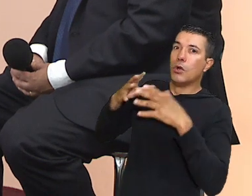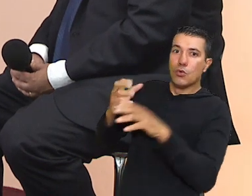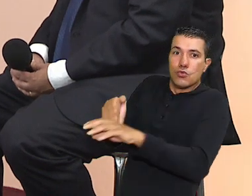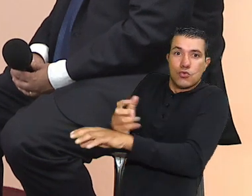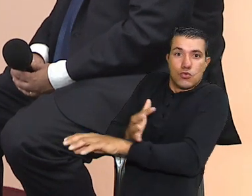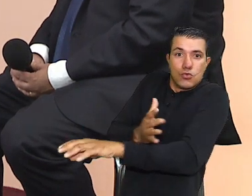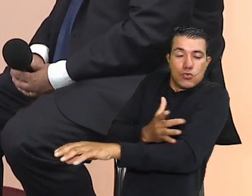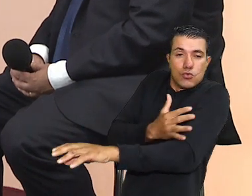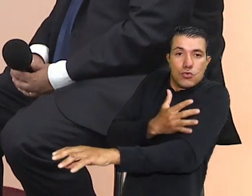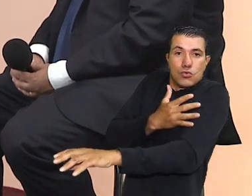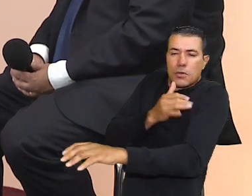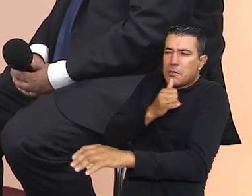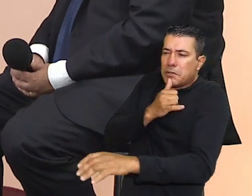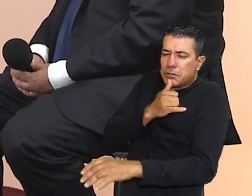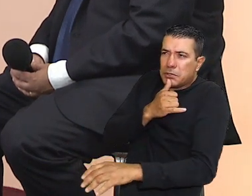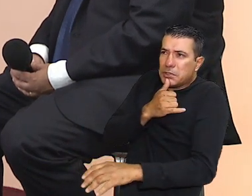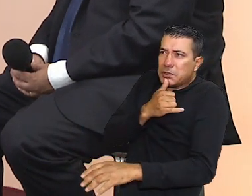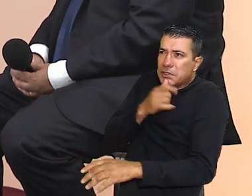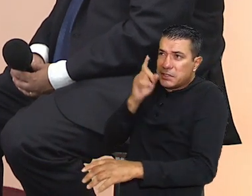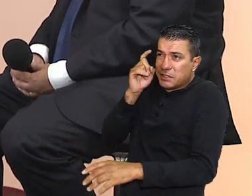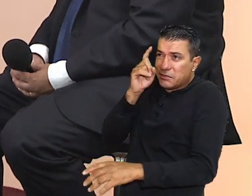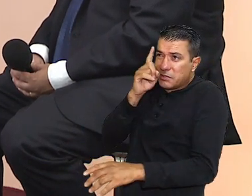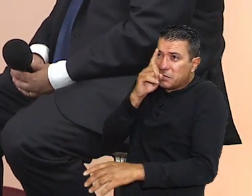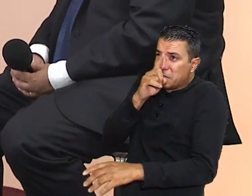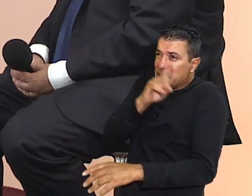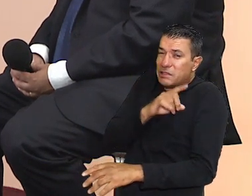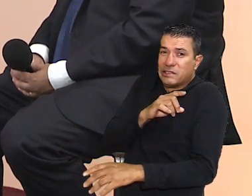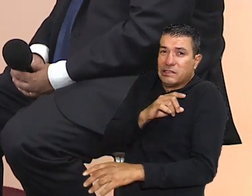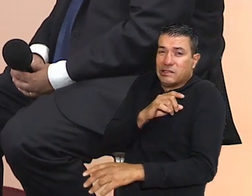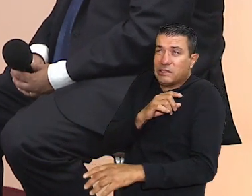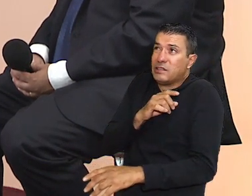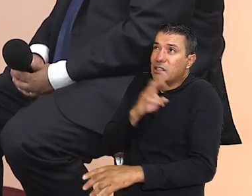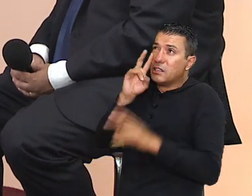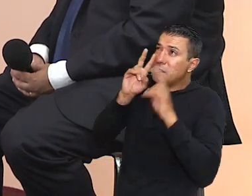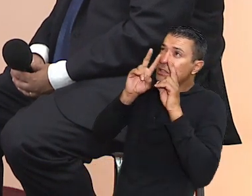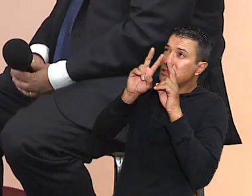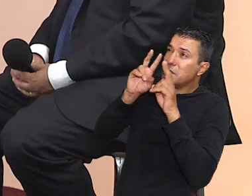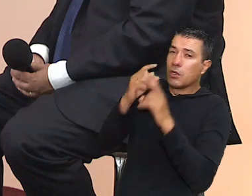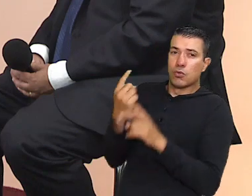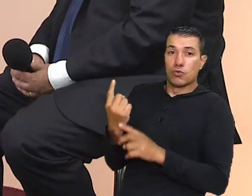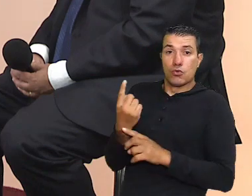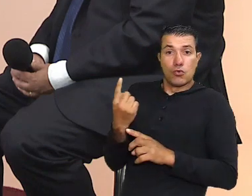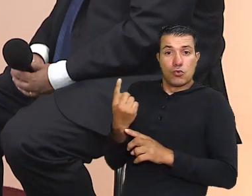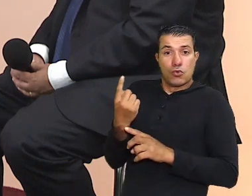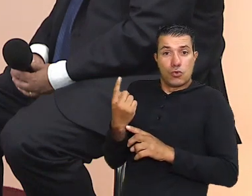emoção, o momento de tristeza, de dificuldade que João enfrentou quando estava isolado, assim